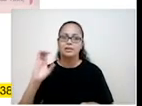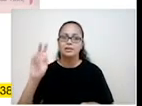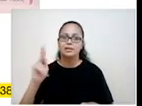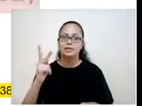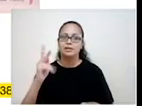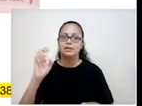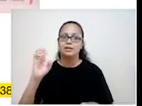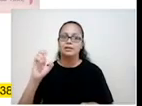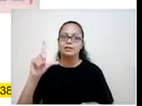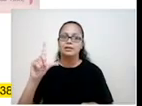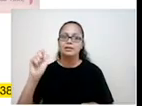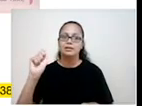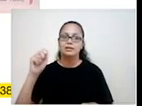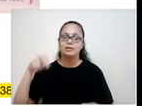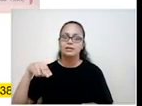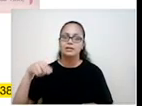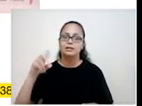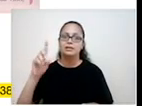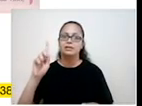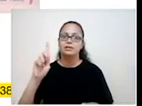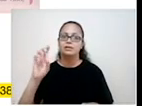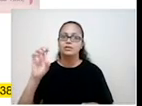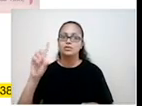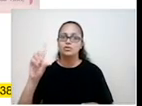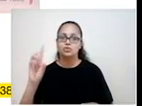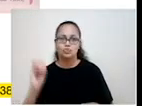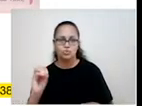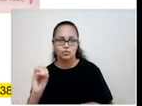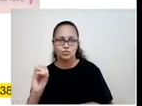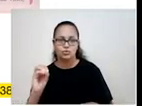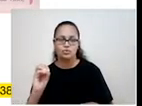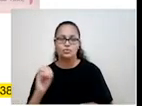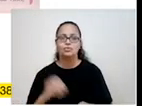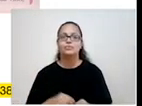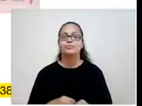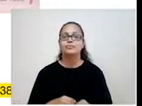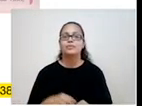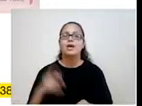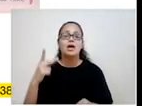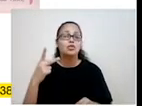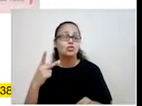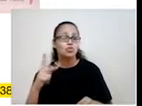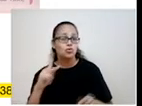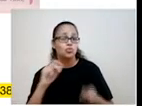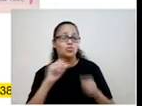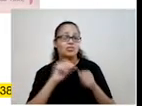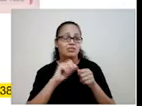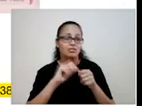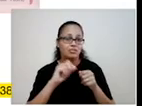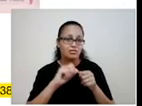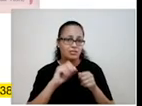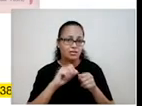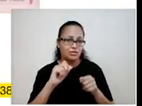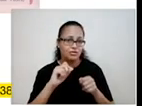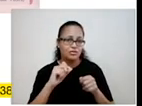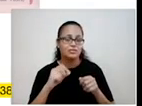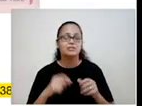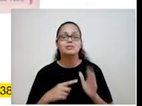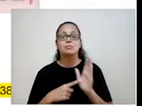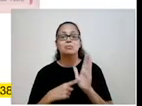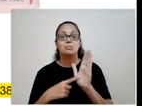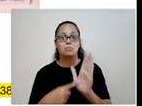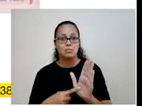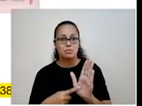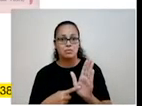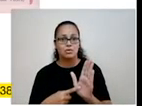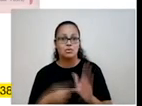eles então eram contemporâneos, suas criações expressam muito bem o que era